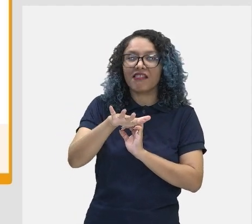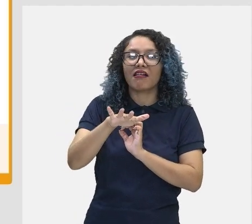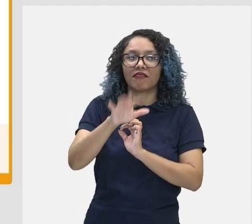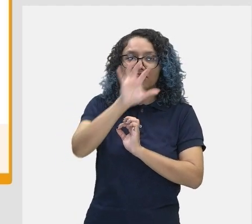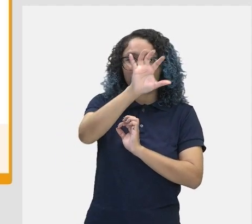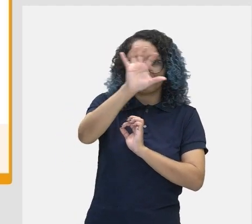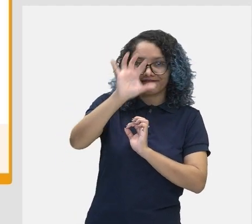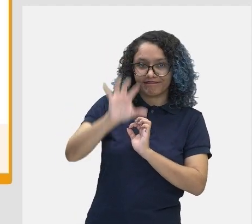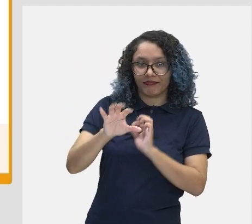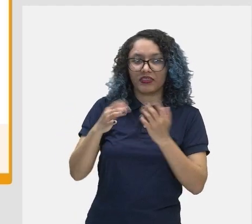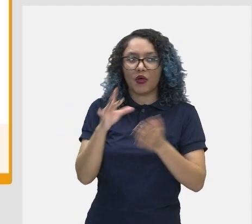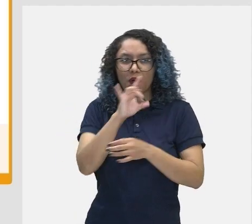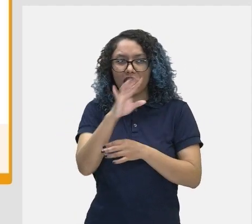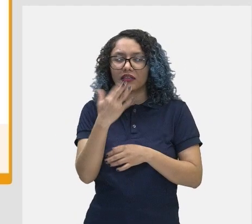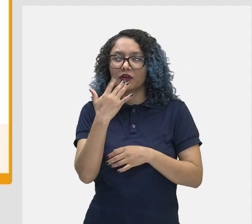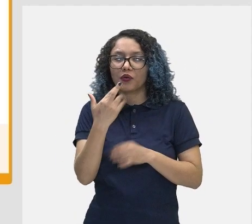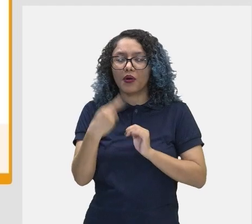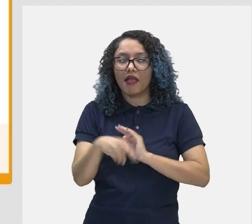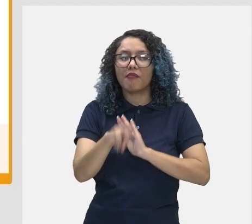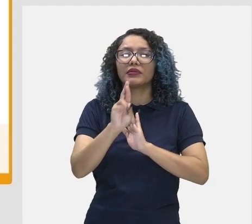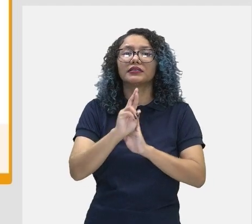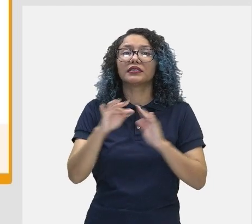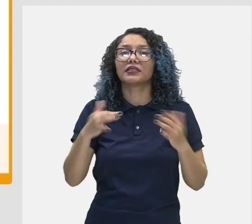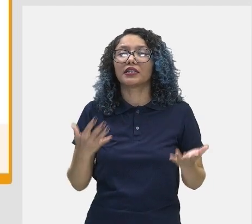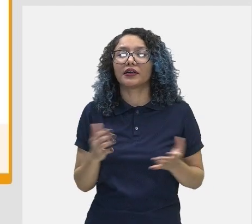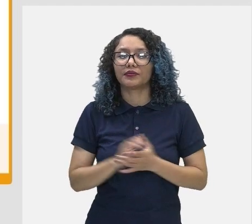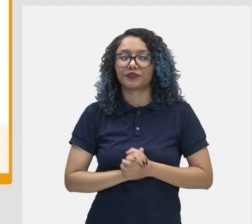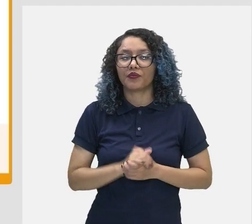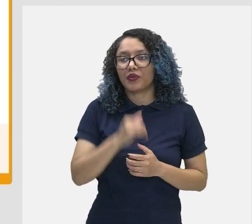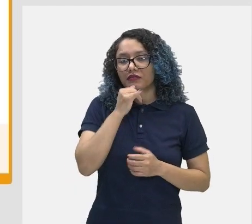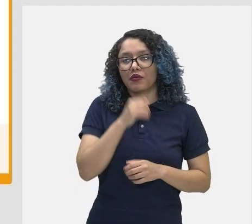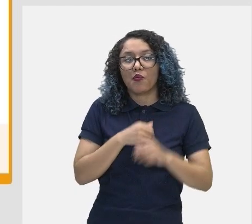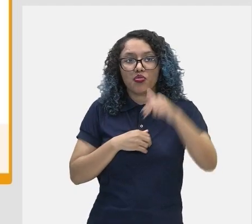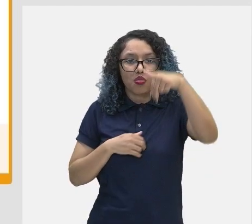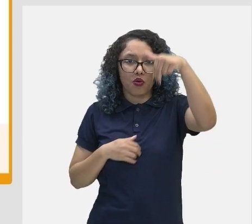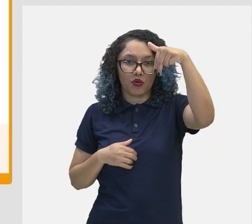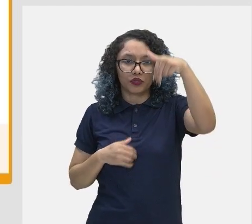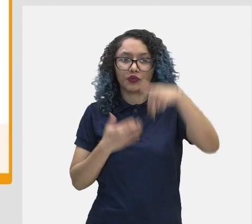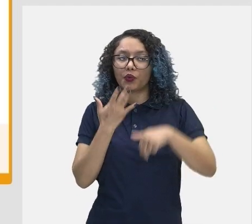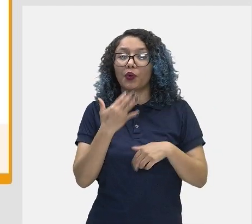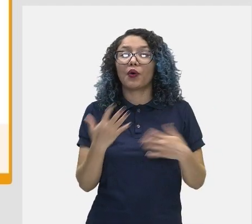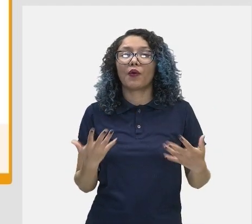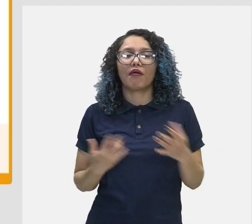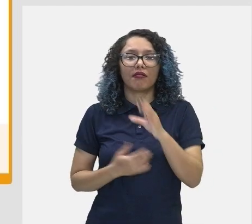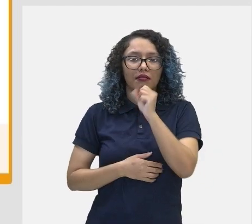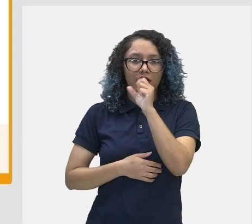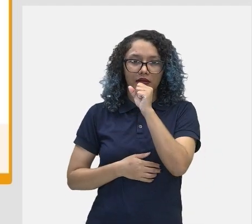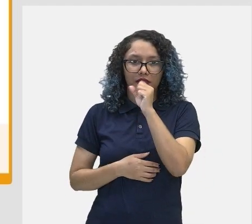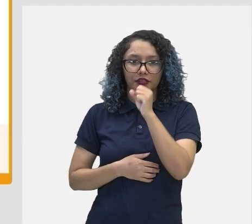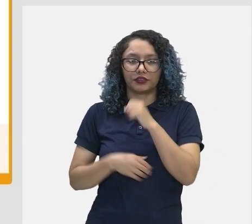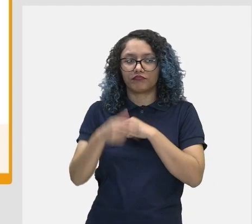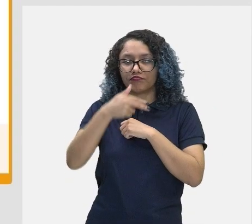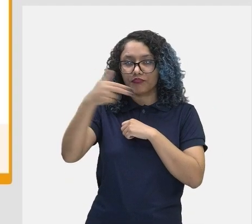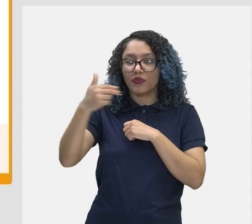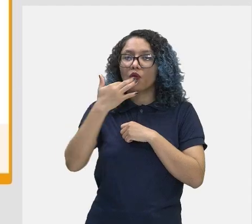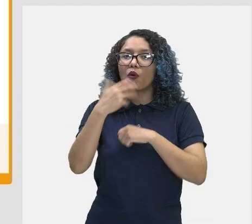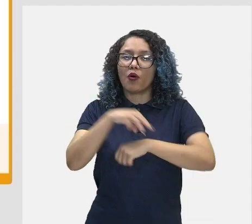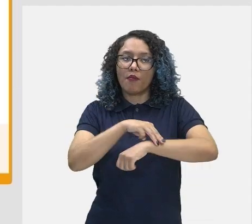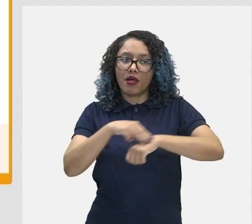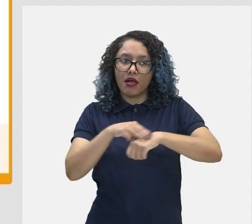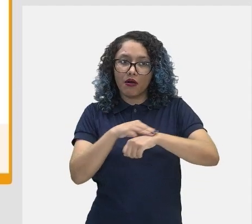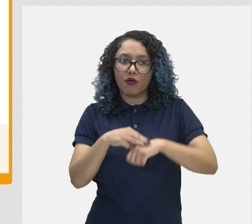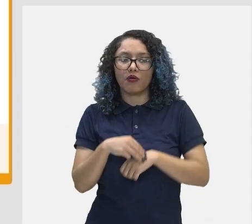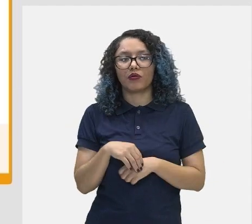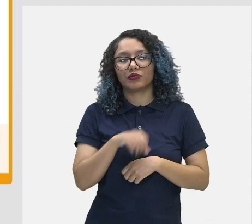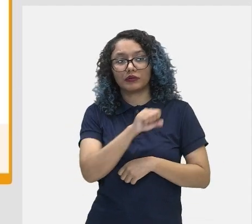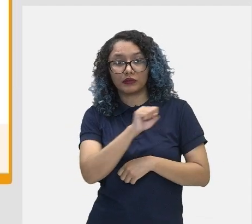cada cor ali, ó, representa o quê? O norte, por exemplo, é a cor laranja, o nordeste marrom, o